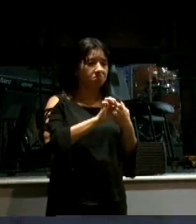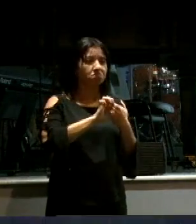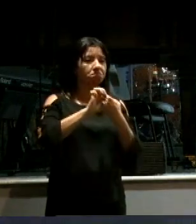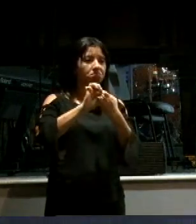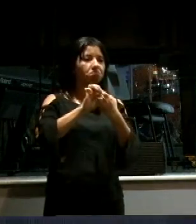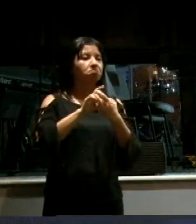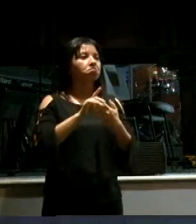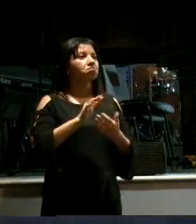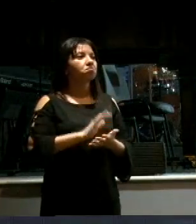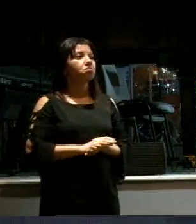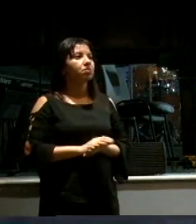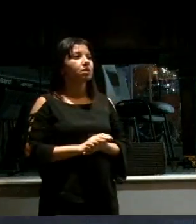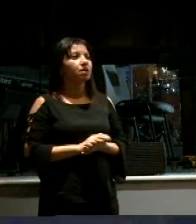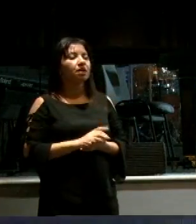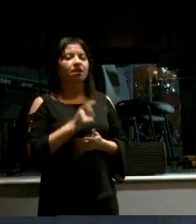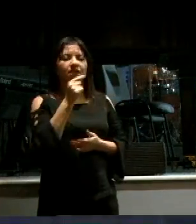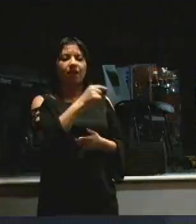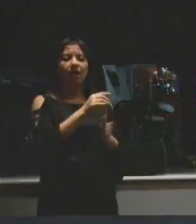38 a 41.